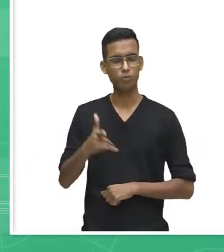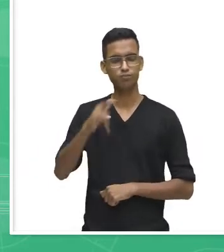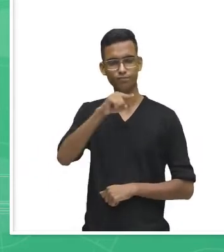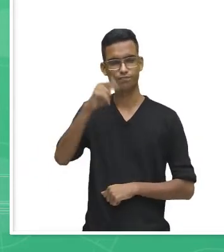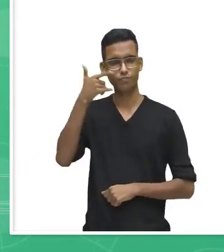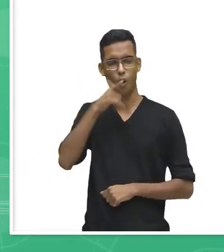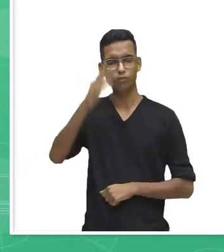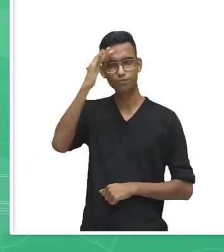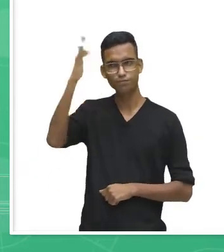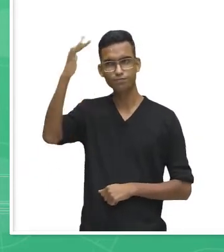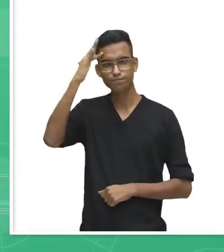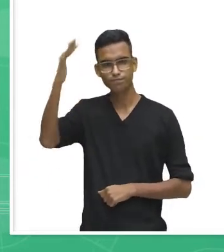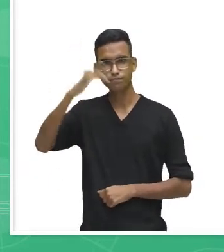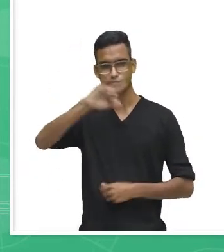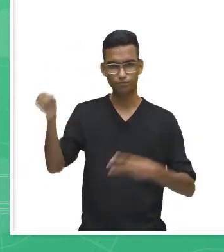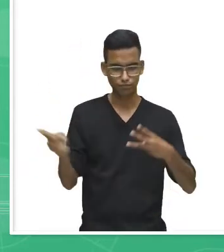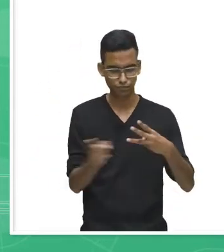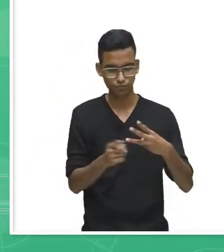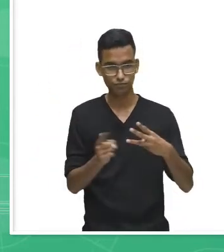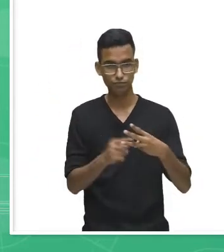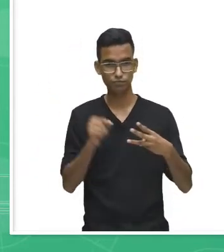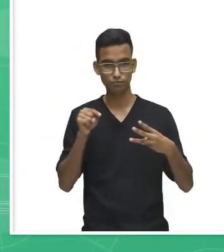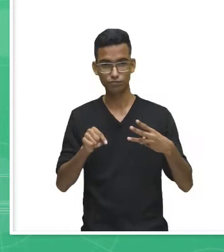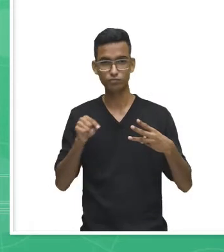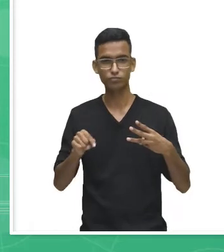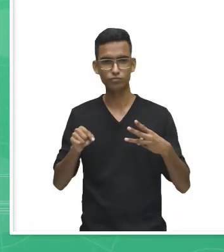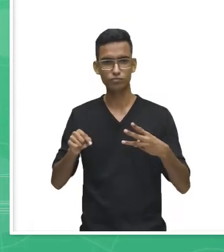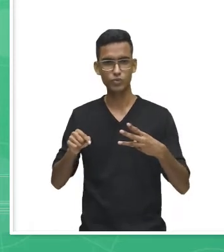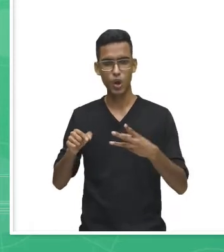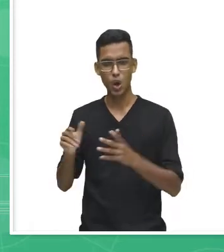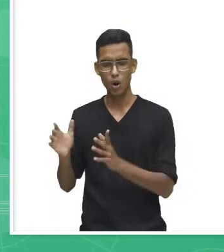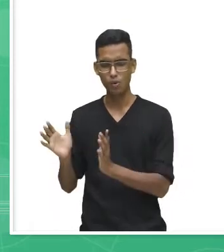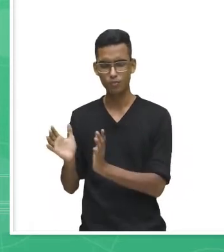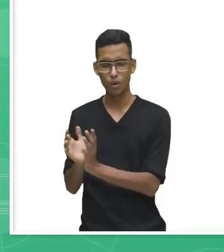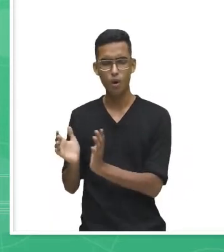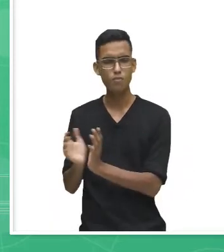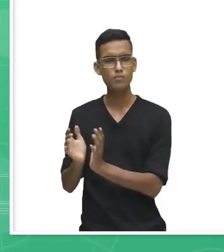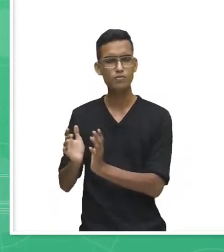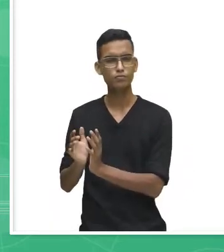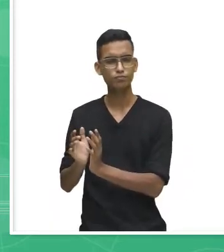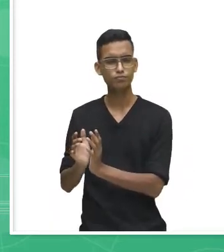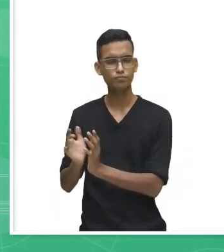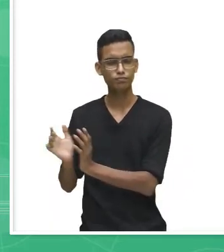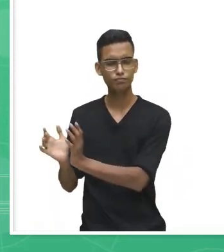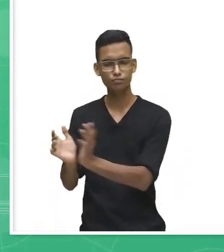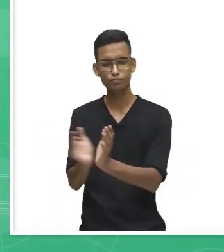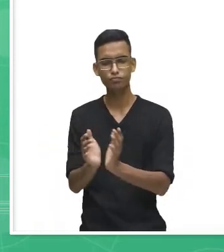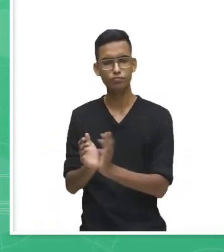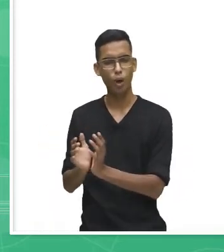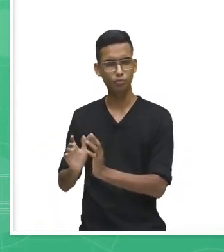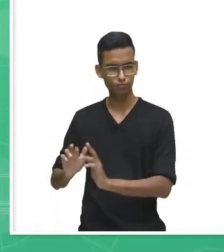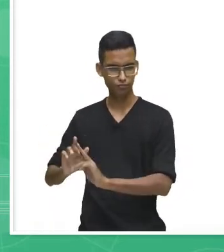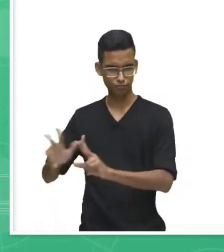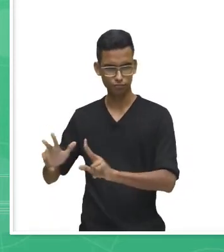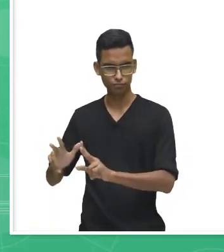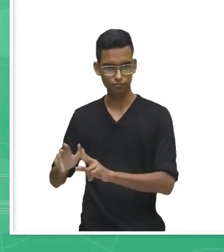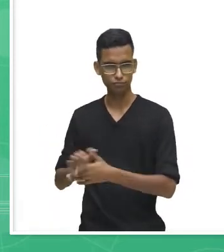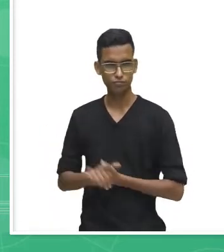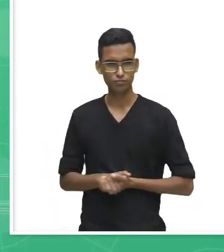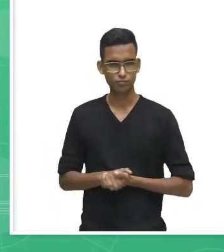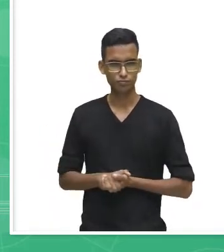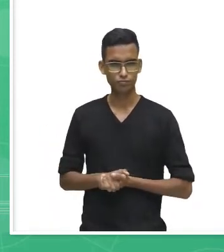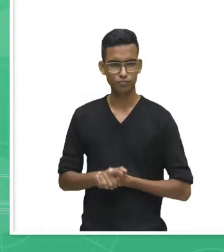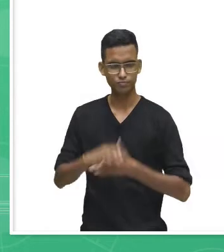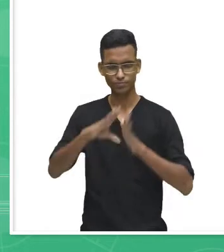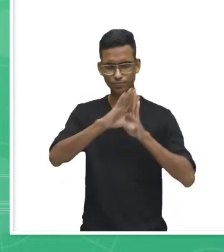imaginar, esse terceiro estado é formado por grupos diferentes. Vamos emprestar um conceito lá da